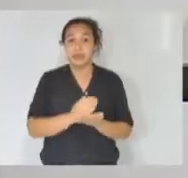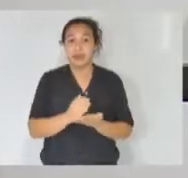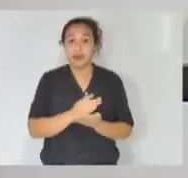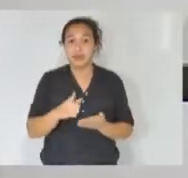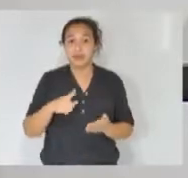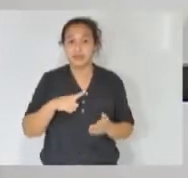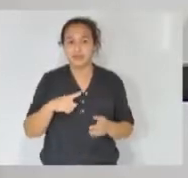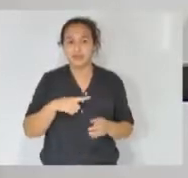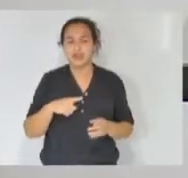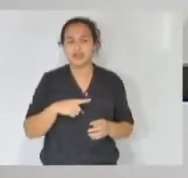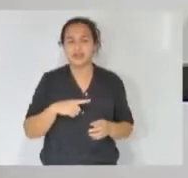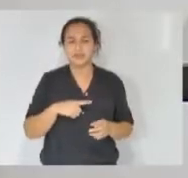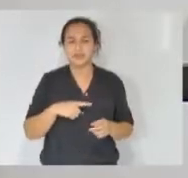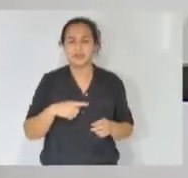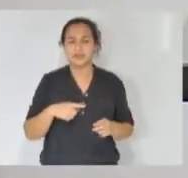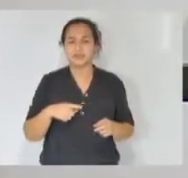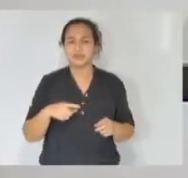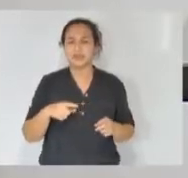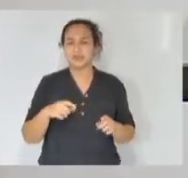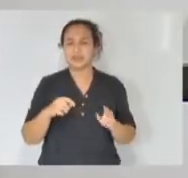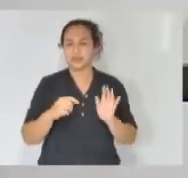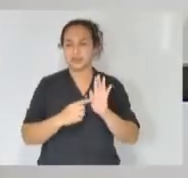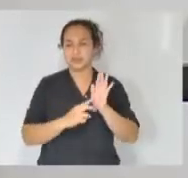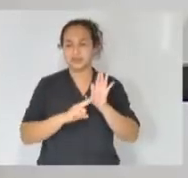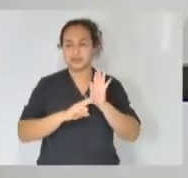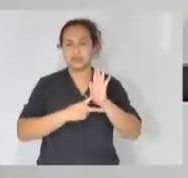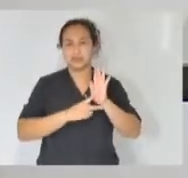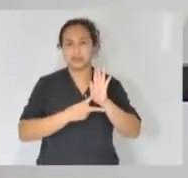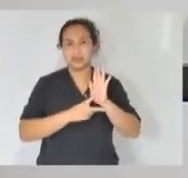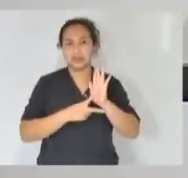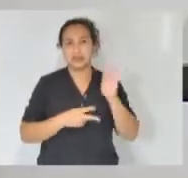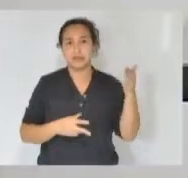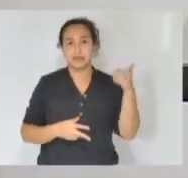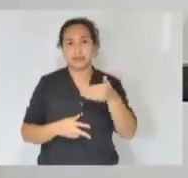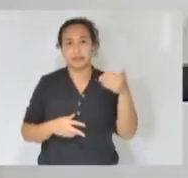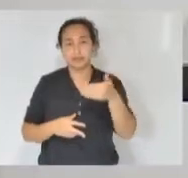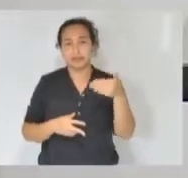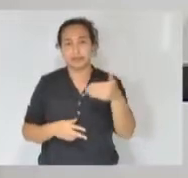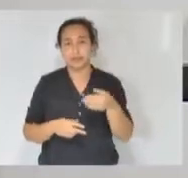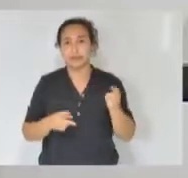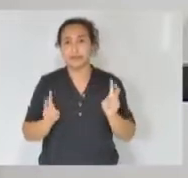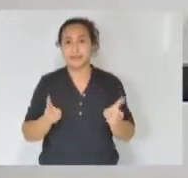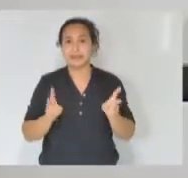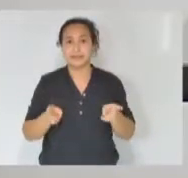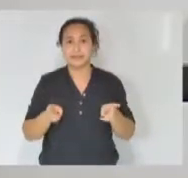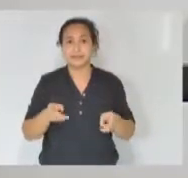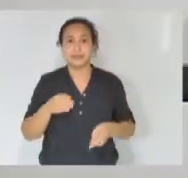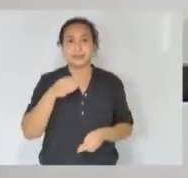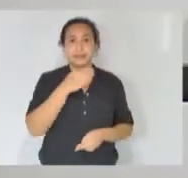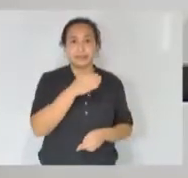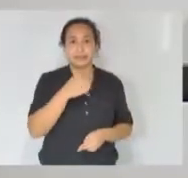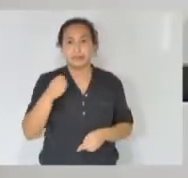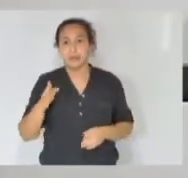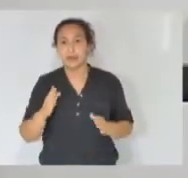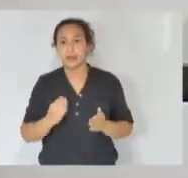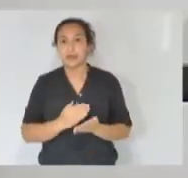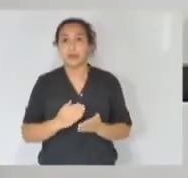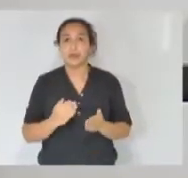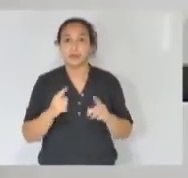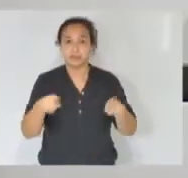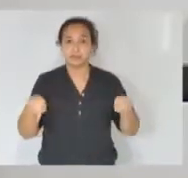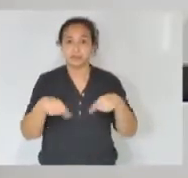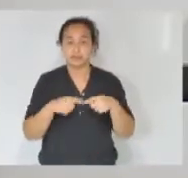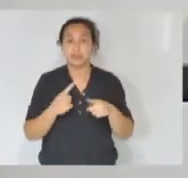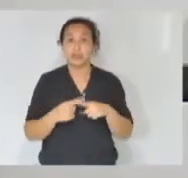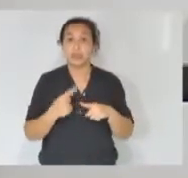dia aqui fazendo peregrinação entre os gabinetes, porque para eles significa a